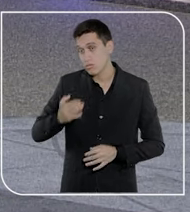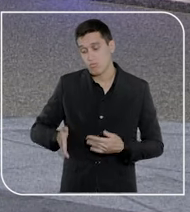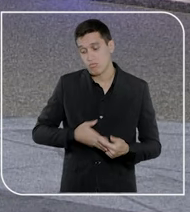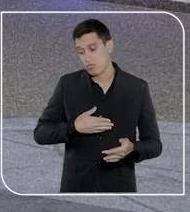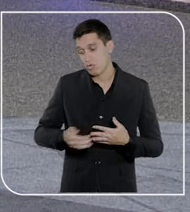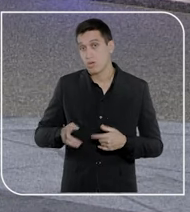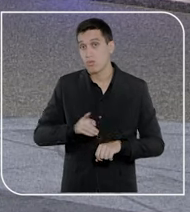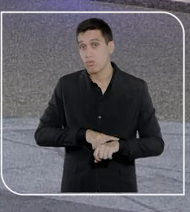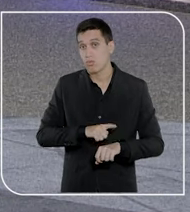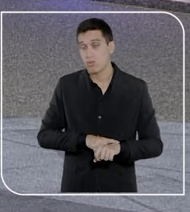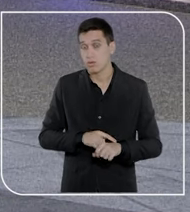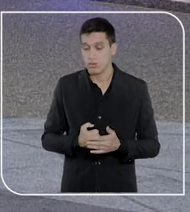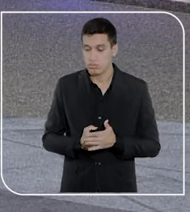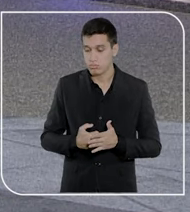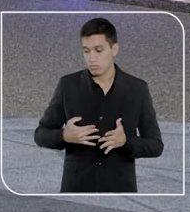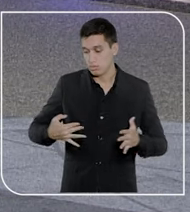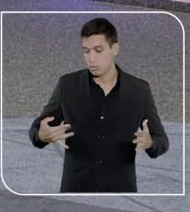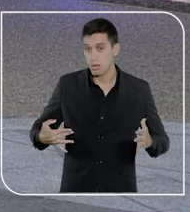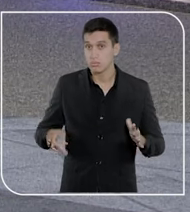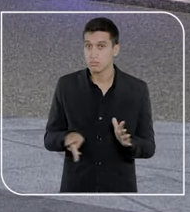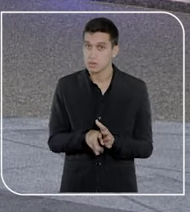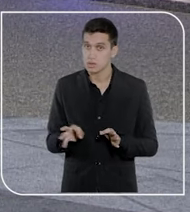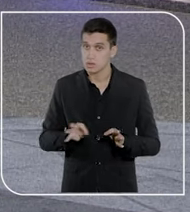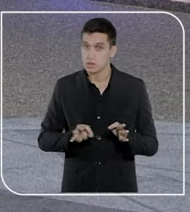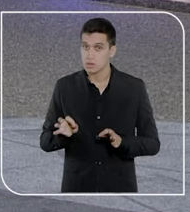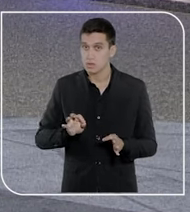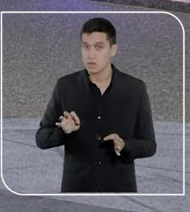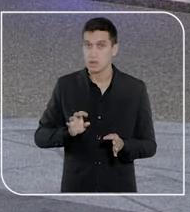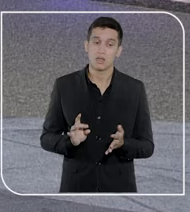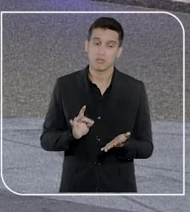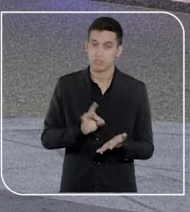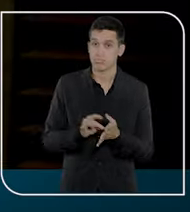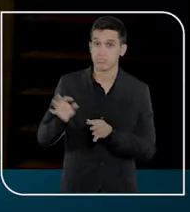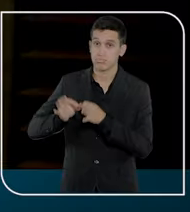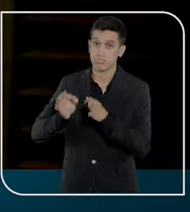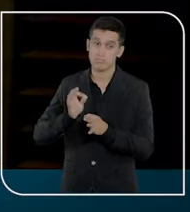tempo durante o processo da execução judicial.